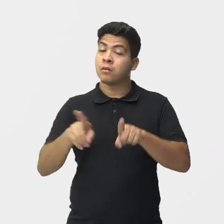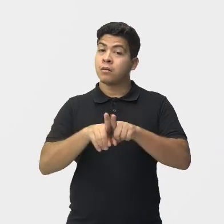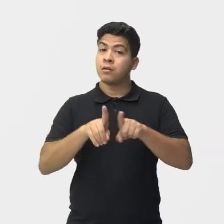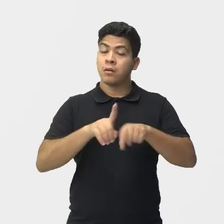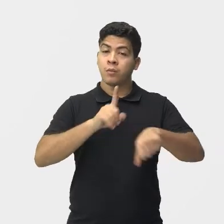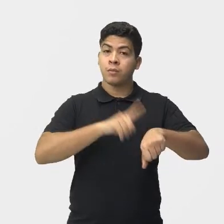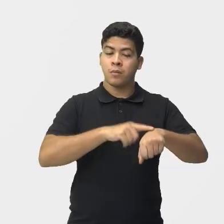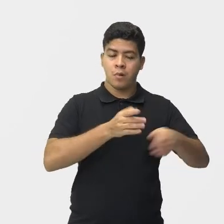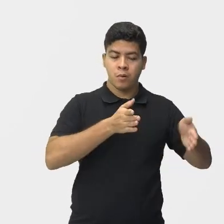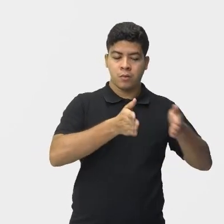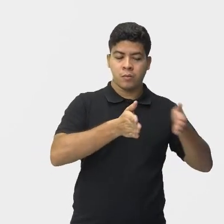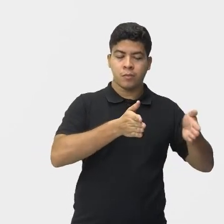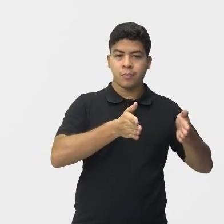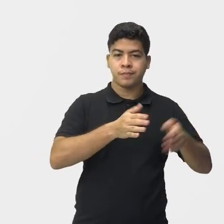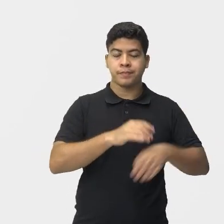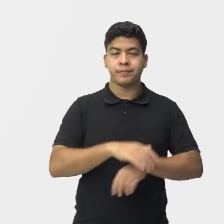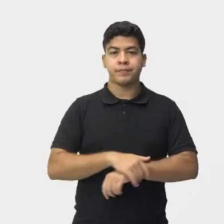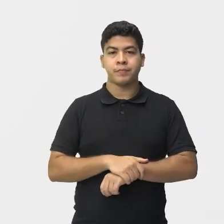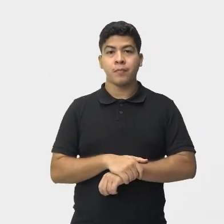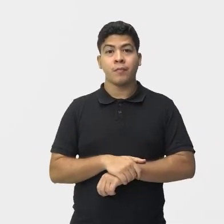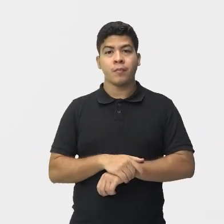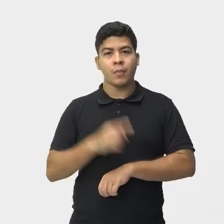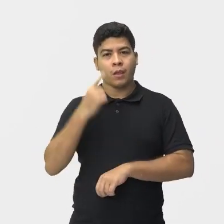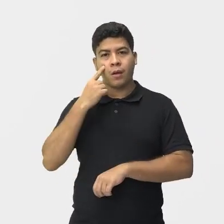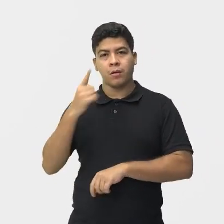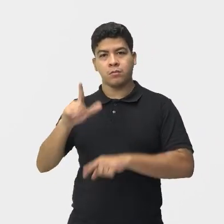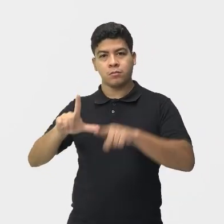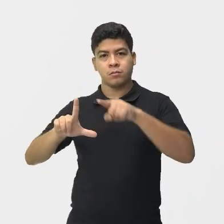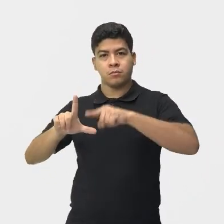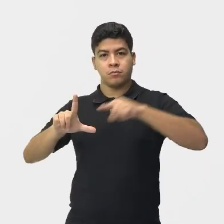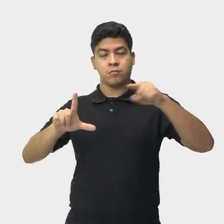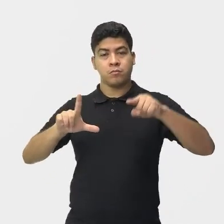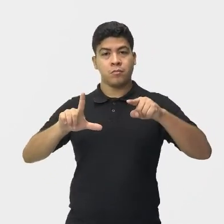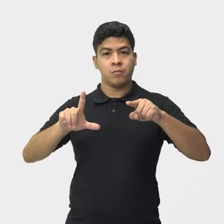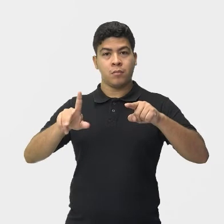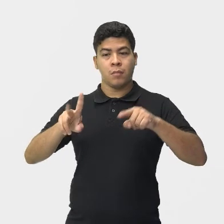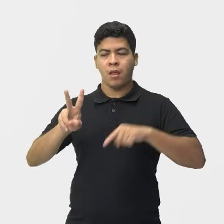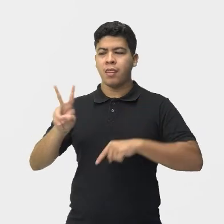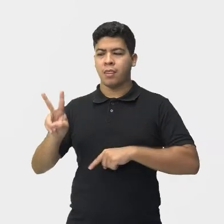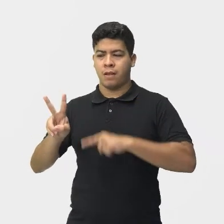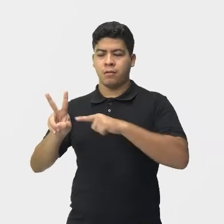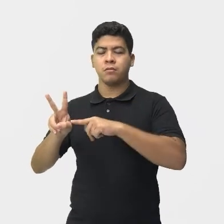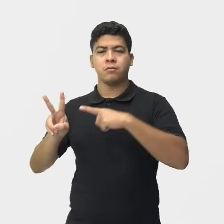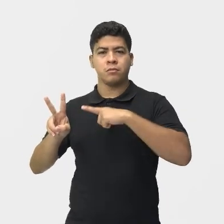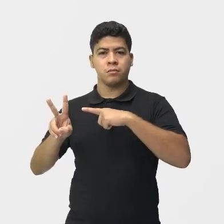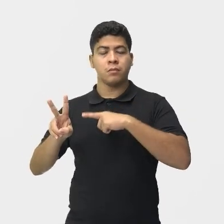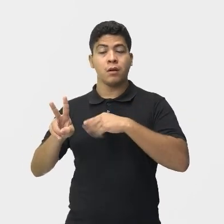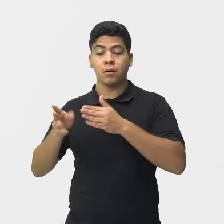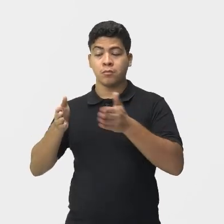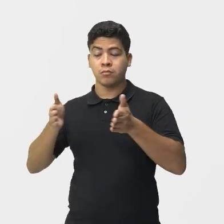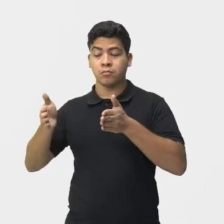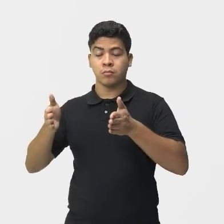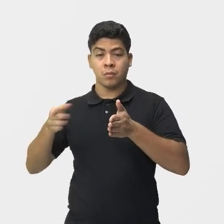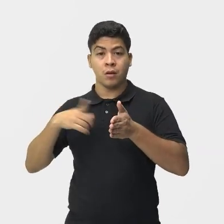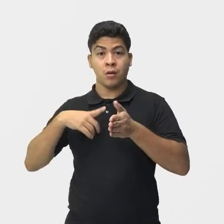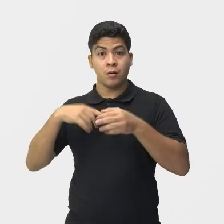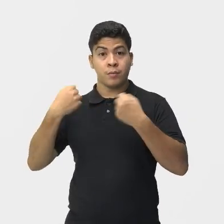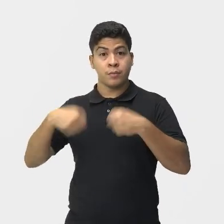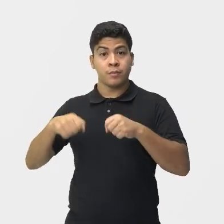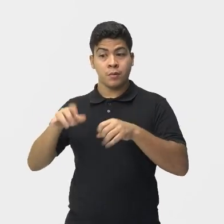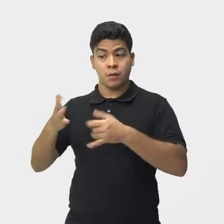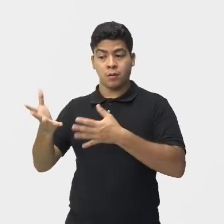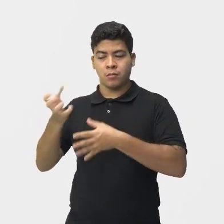também do deslocamento escalar. Então, aí está o gráfico que representa as velocidades. E aí você vai calcular exatamente